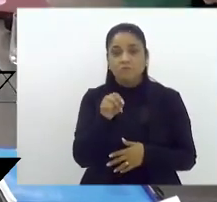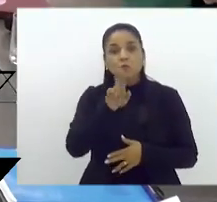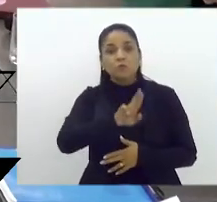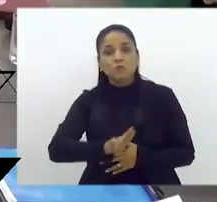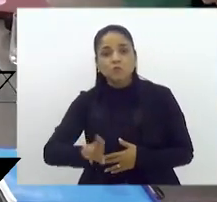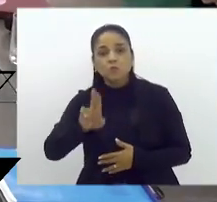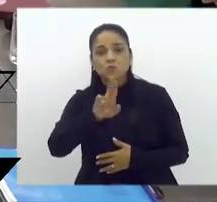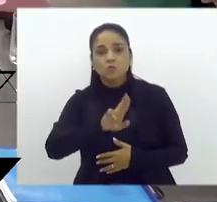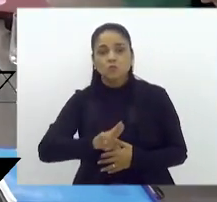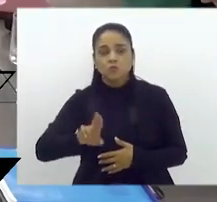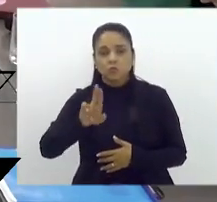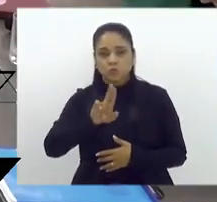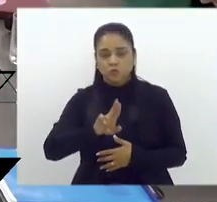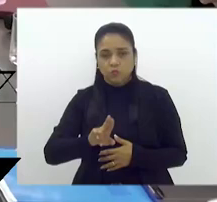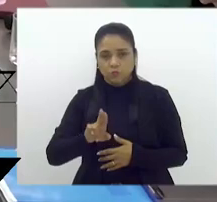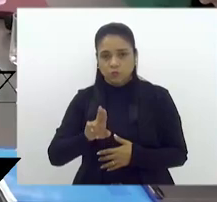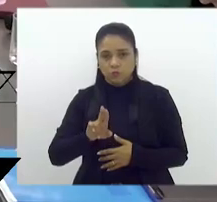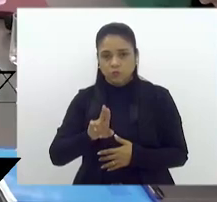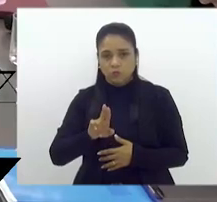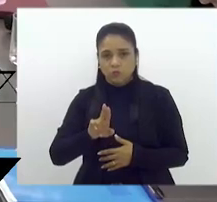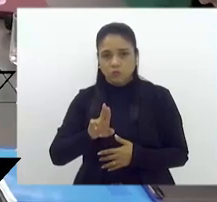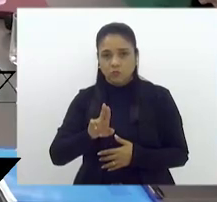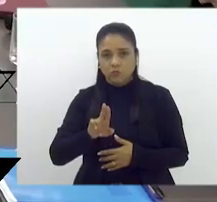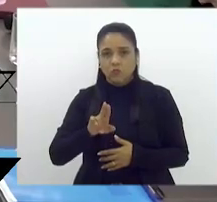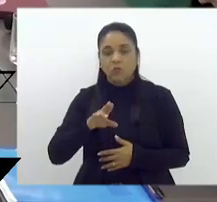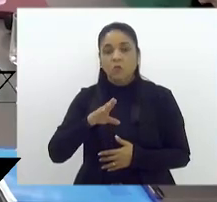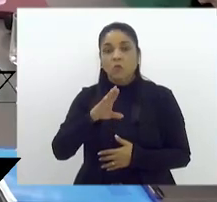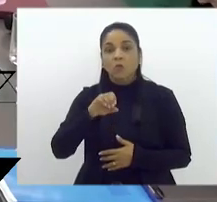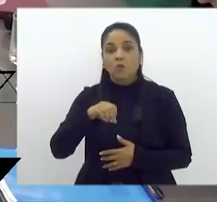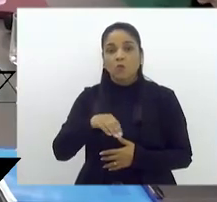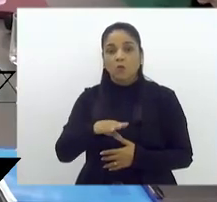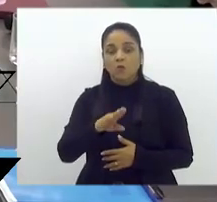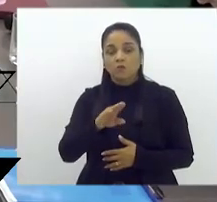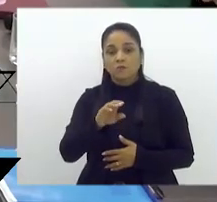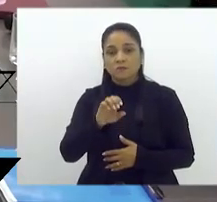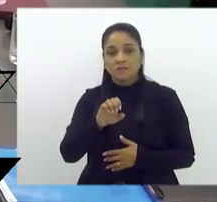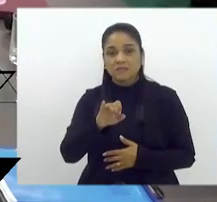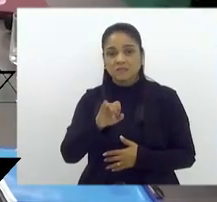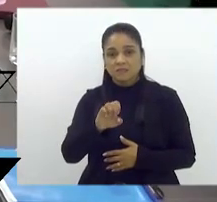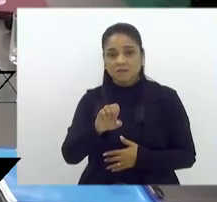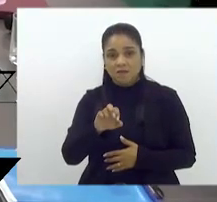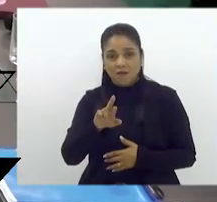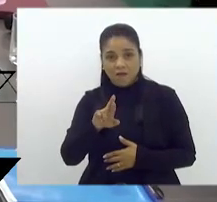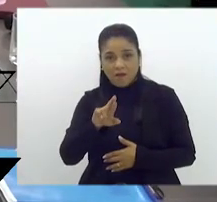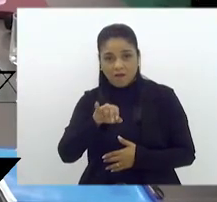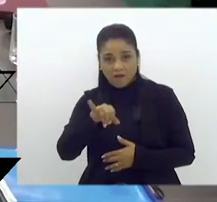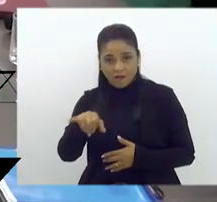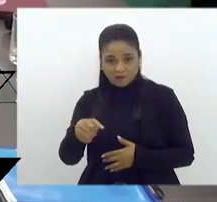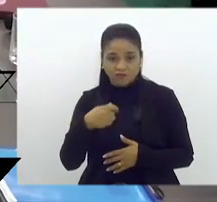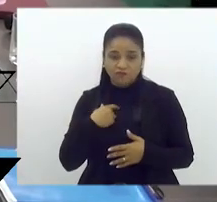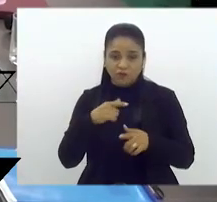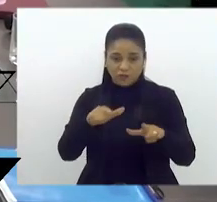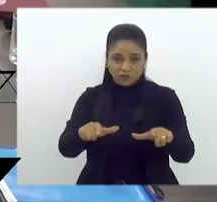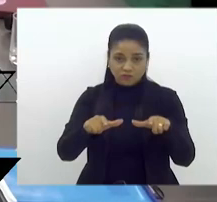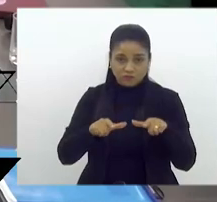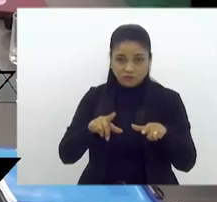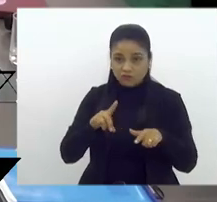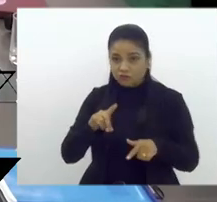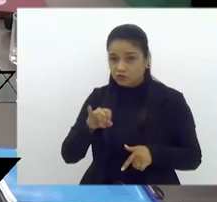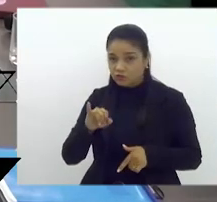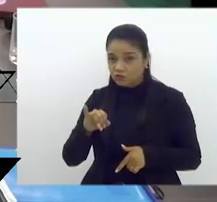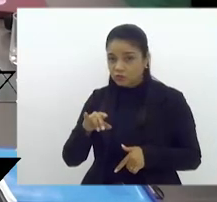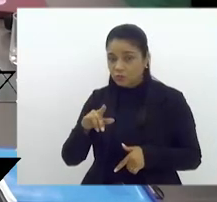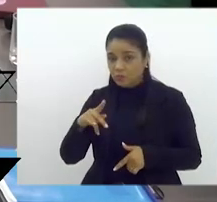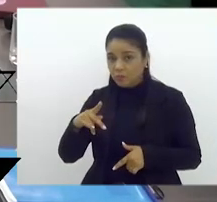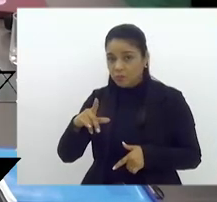utilizarão, né, será utilizado o Funcierge. Só que, às vezes, as instituições já devem gerar diploma, certificado, com outros fundos,